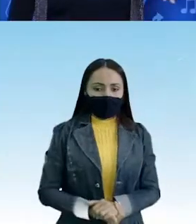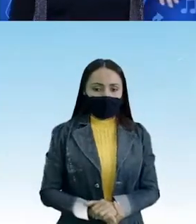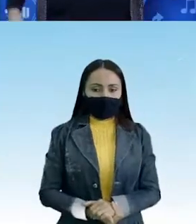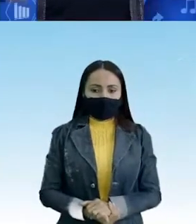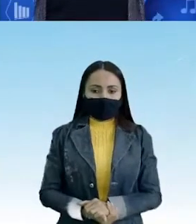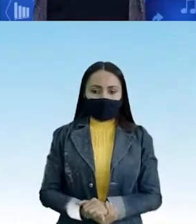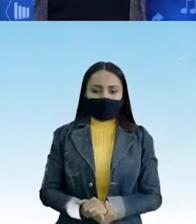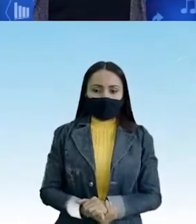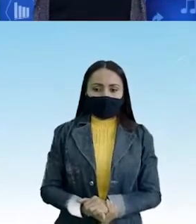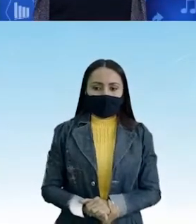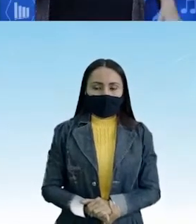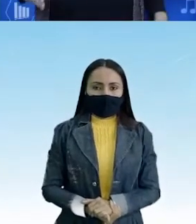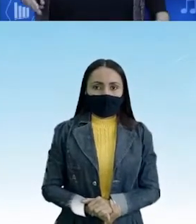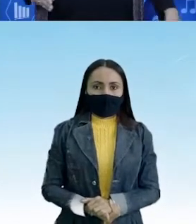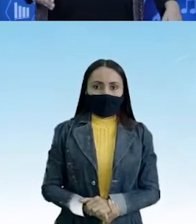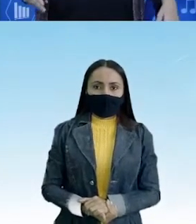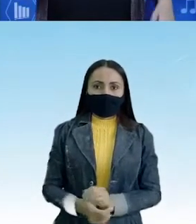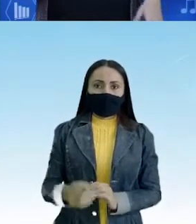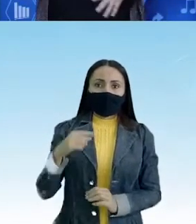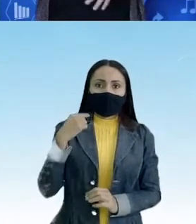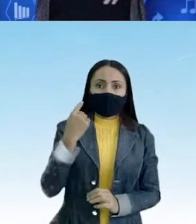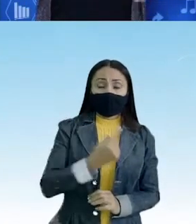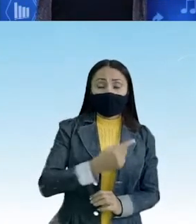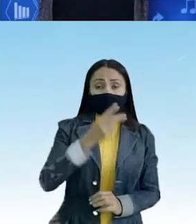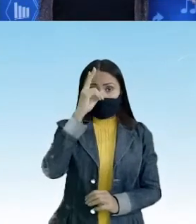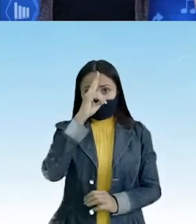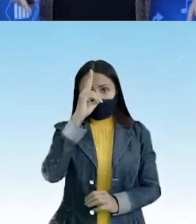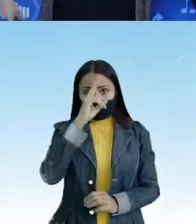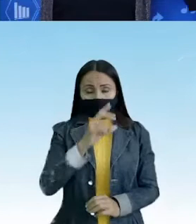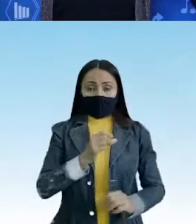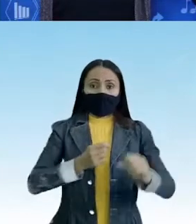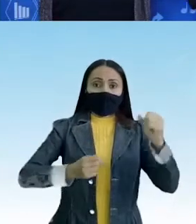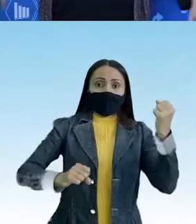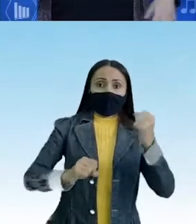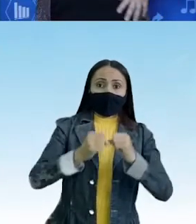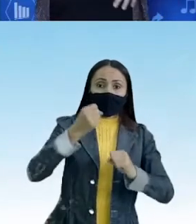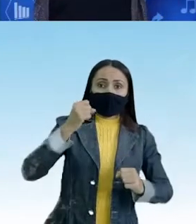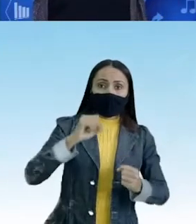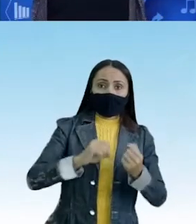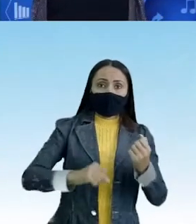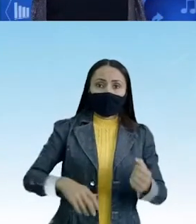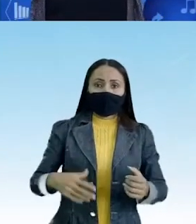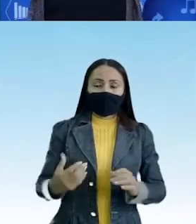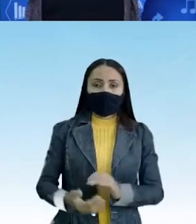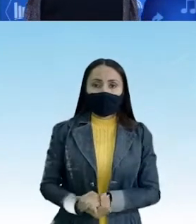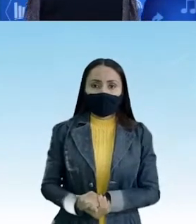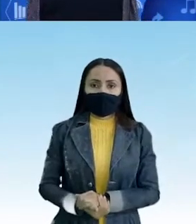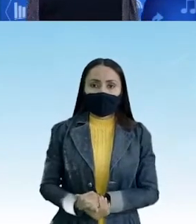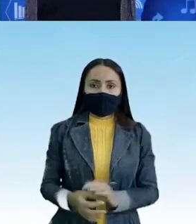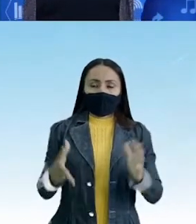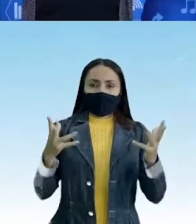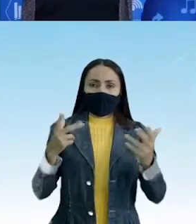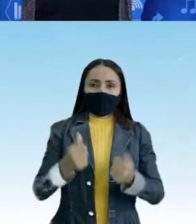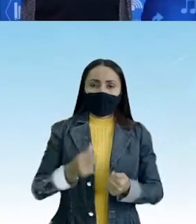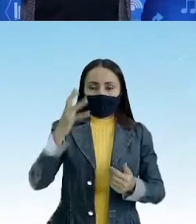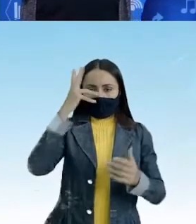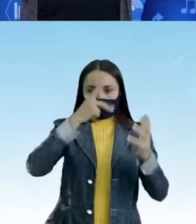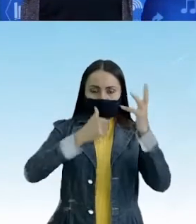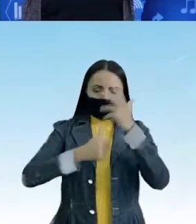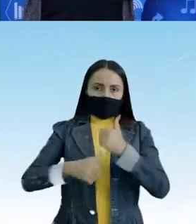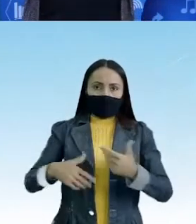vamos ter. Mas a gente tem, lembra? Os maracatus, tudo coisa linda. Olha para aí, as